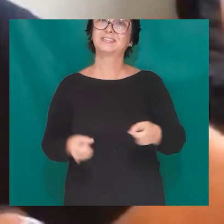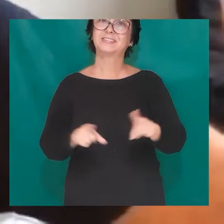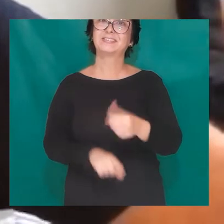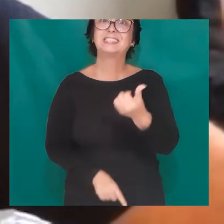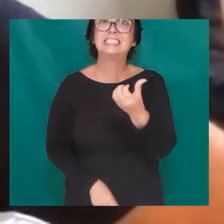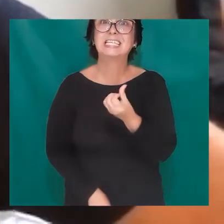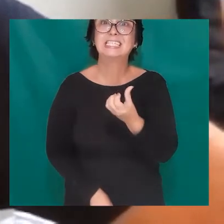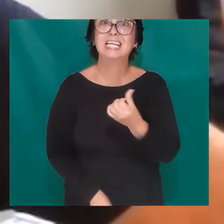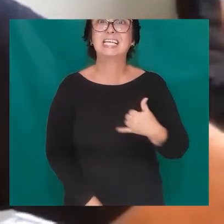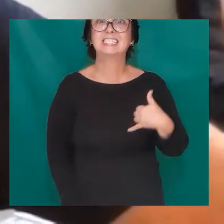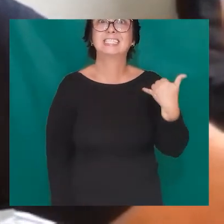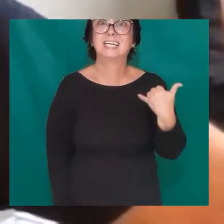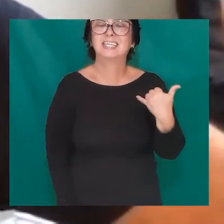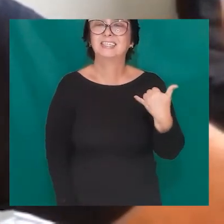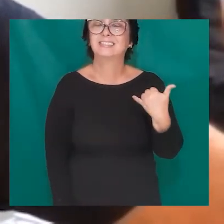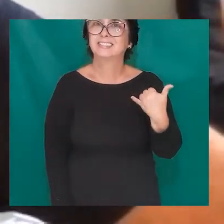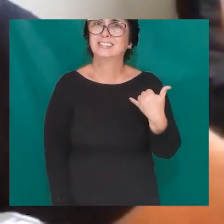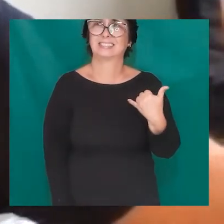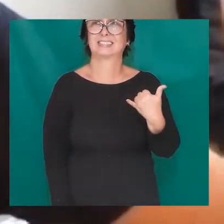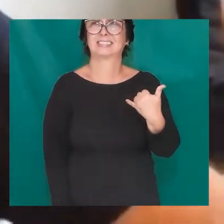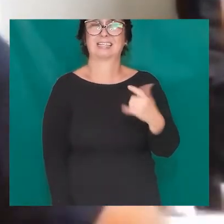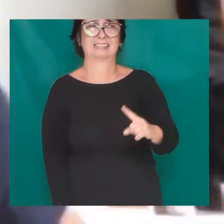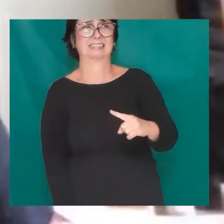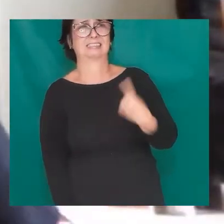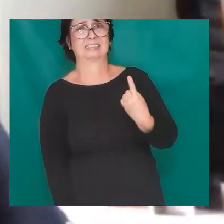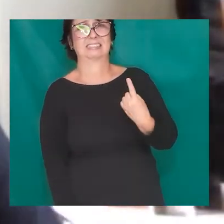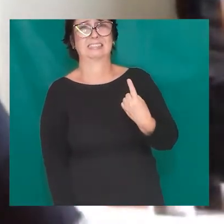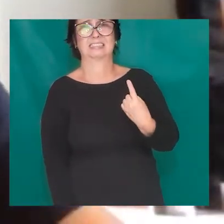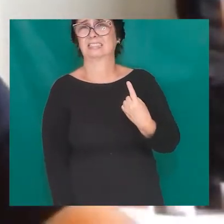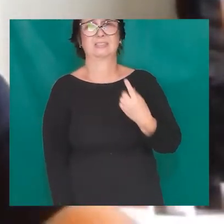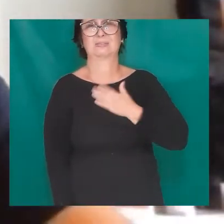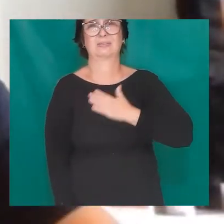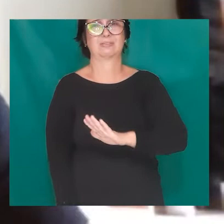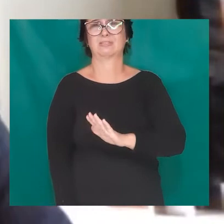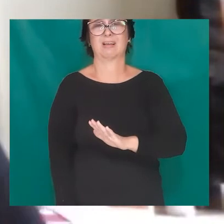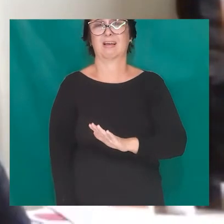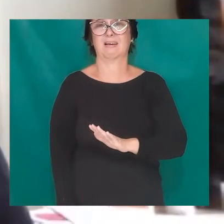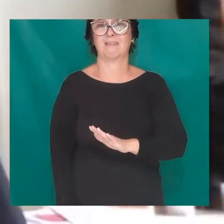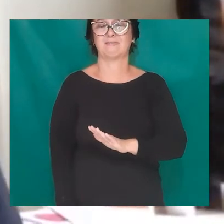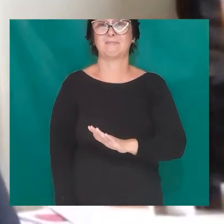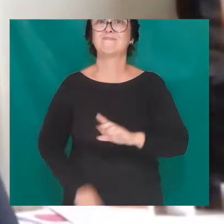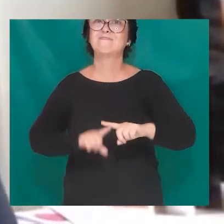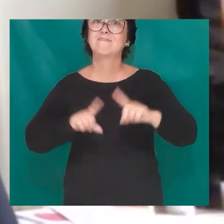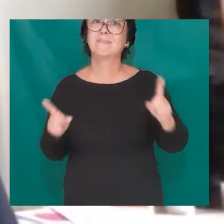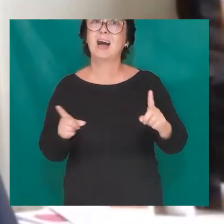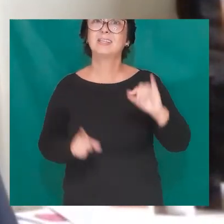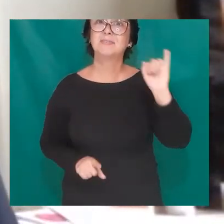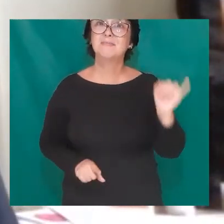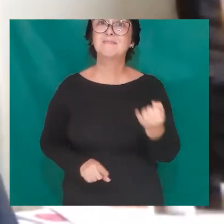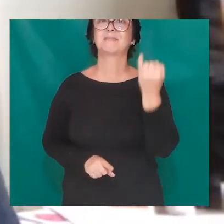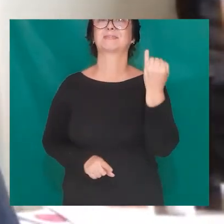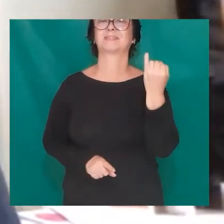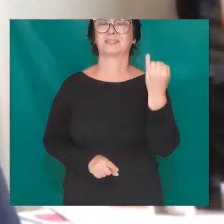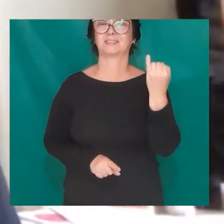anos. Eu achava aquilo realmente terrível. Foi uma conquista que foi muito importante, que